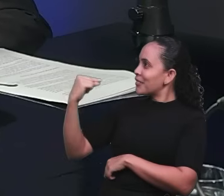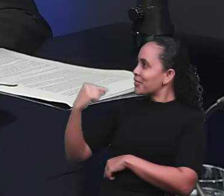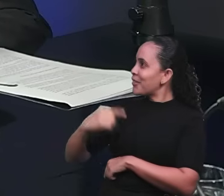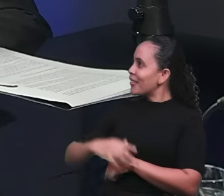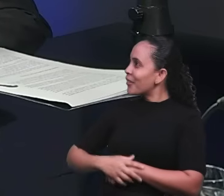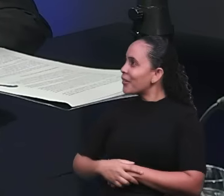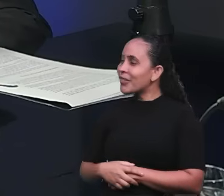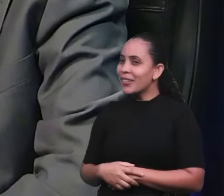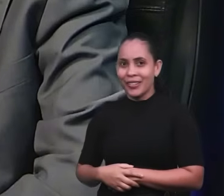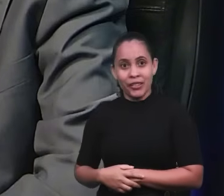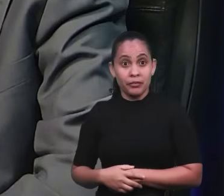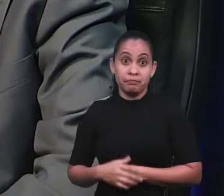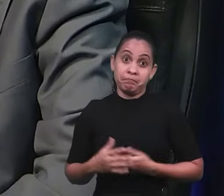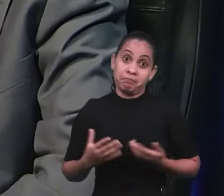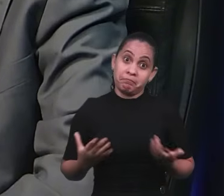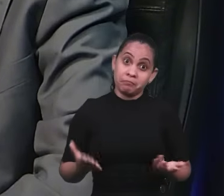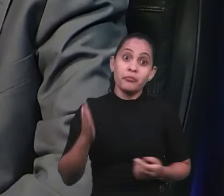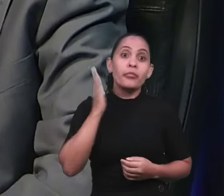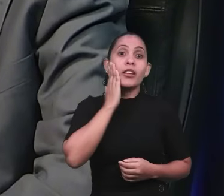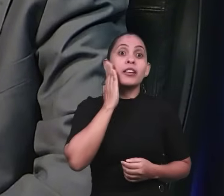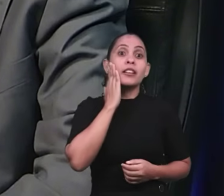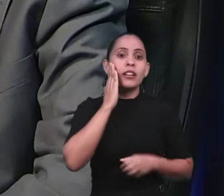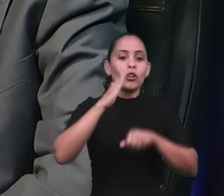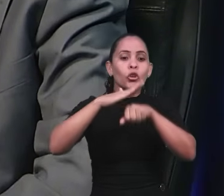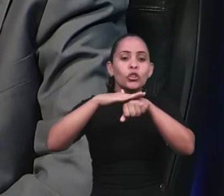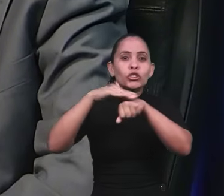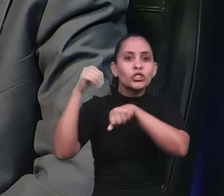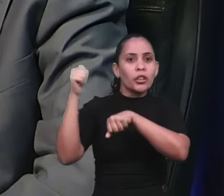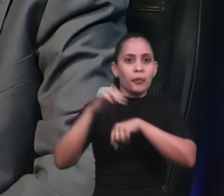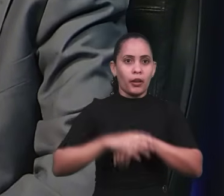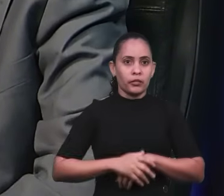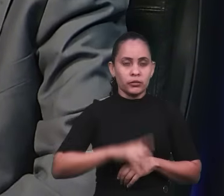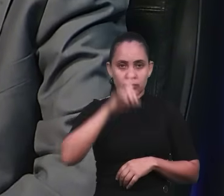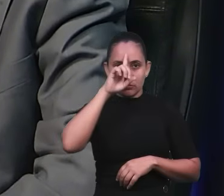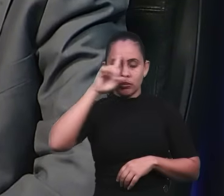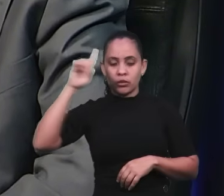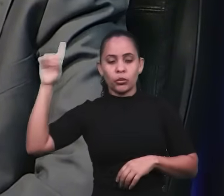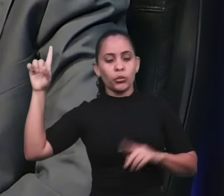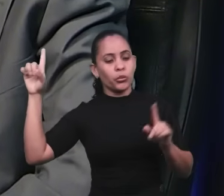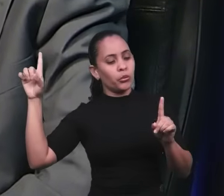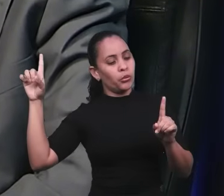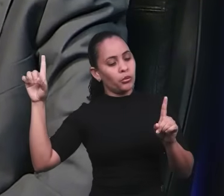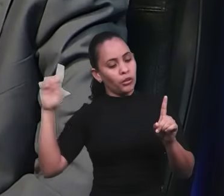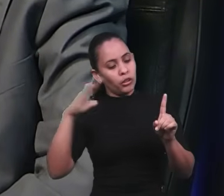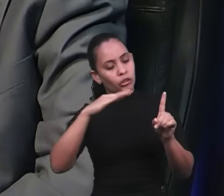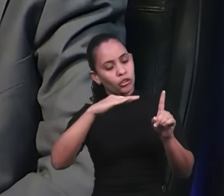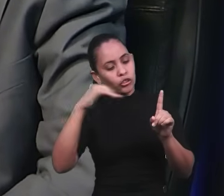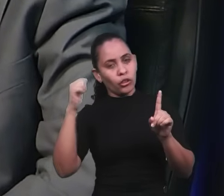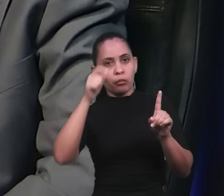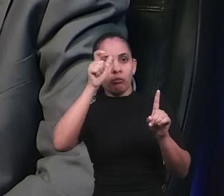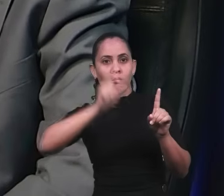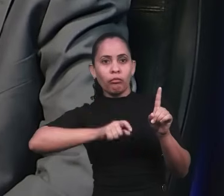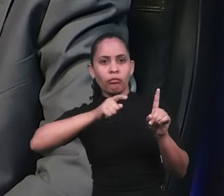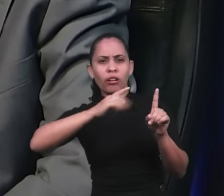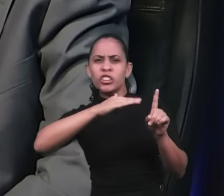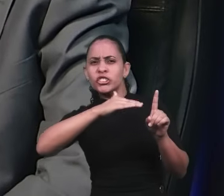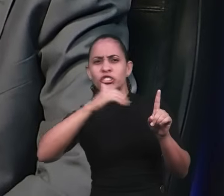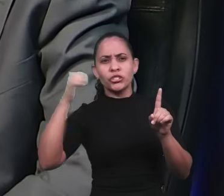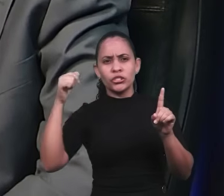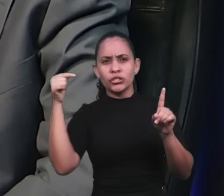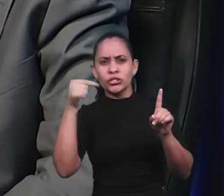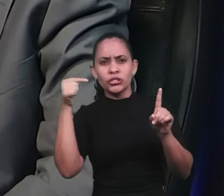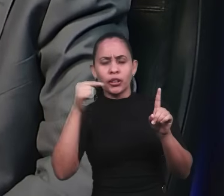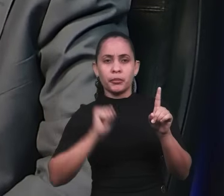E aí a gente vai entendendo, então, o chamado e, naturalmente, daqui para frente, depois que ele é